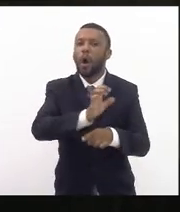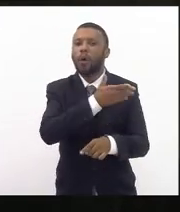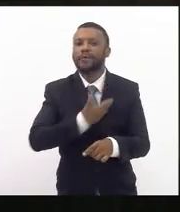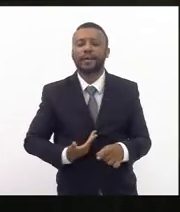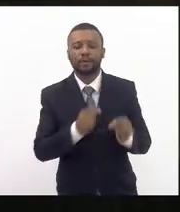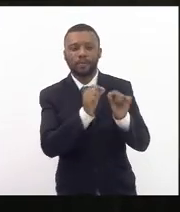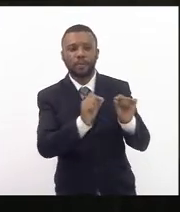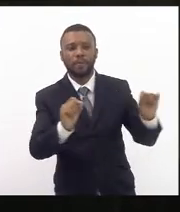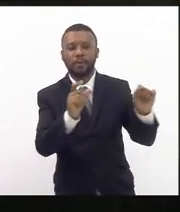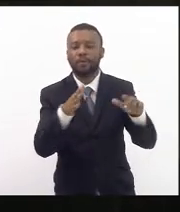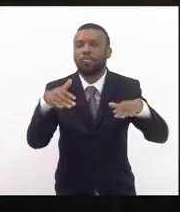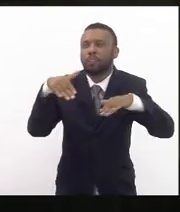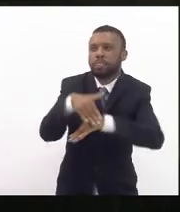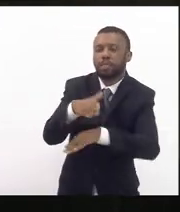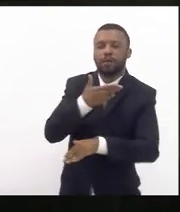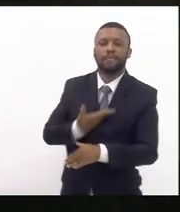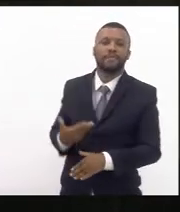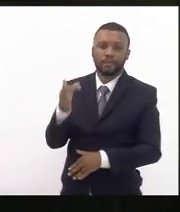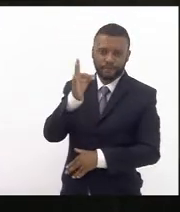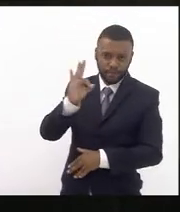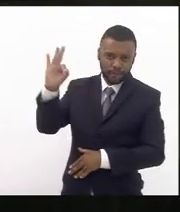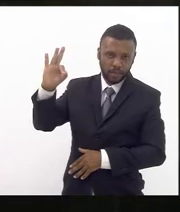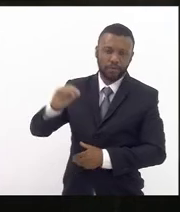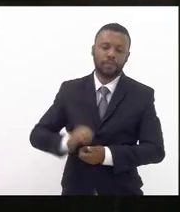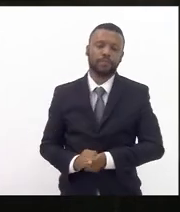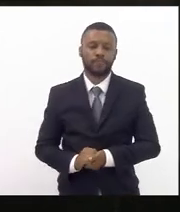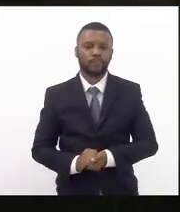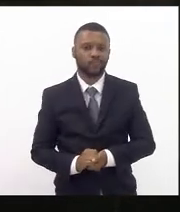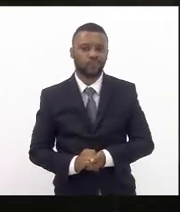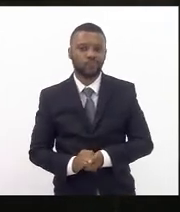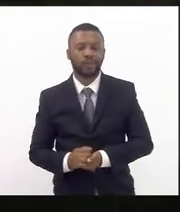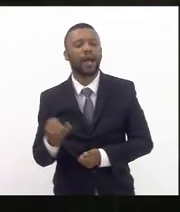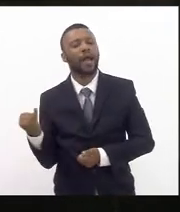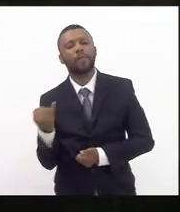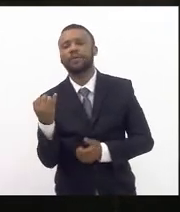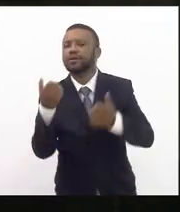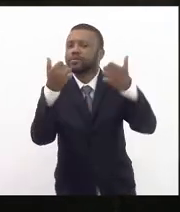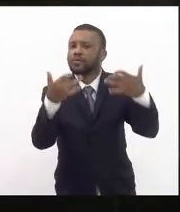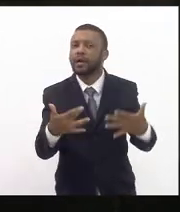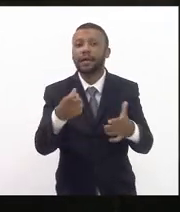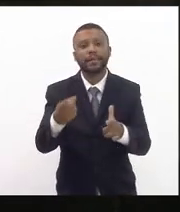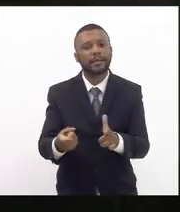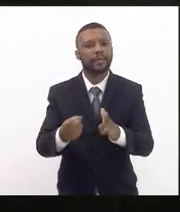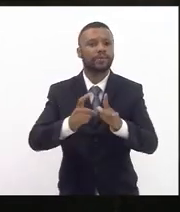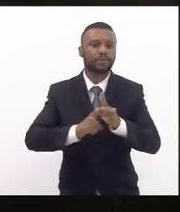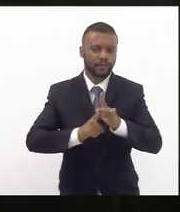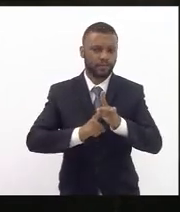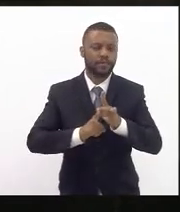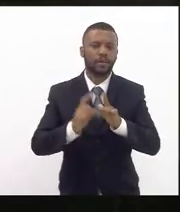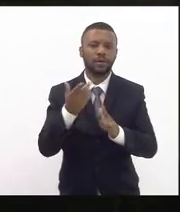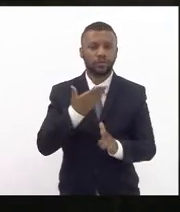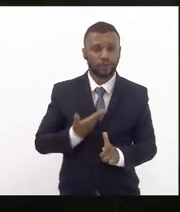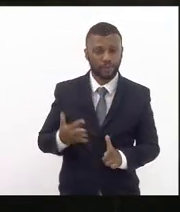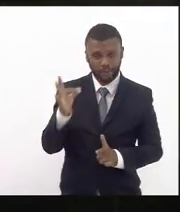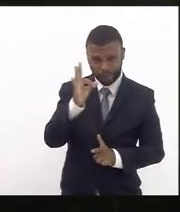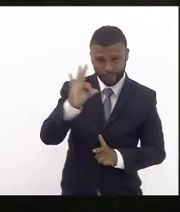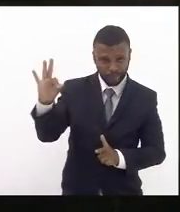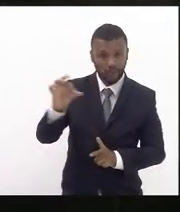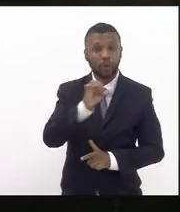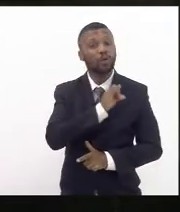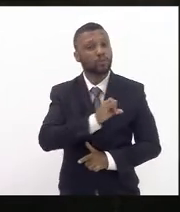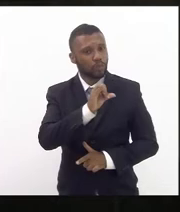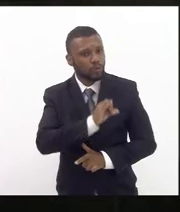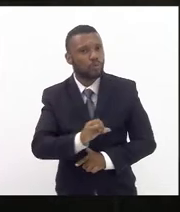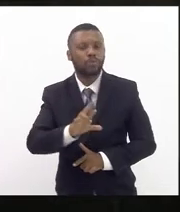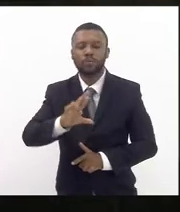Importante dizer que a dívida da União no estado do Rio de Janeiro, né, a